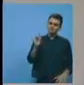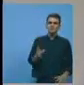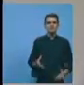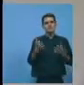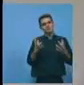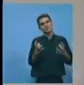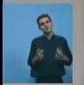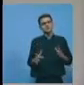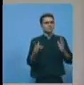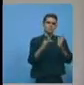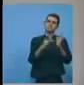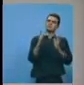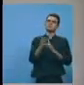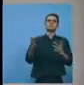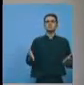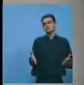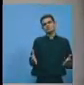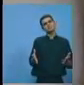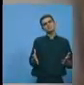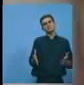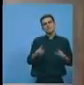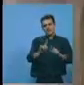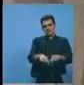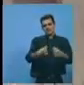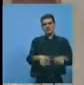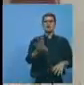Bem-aventurados os puros de coração, porque verão a Deus.